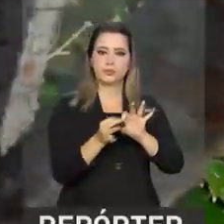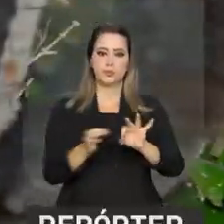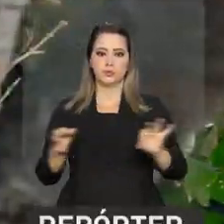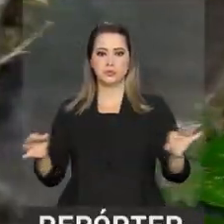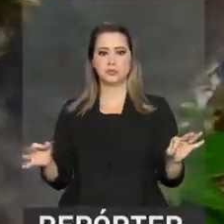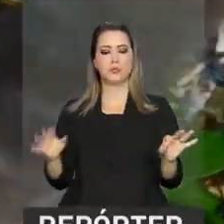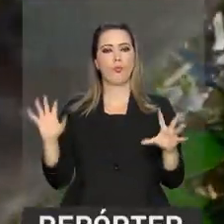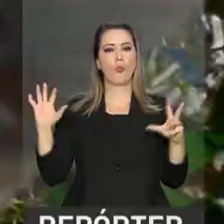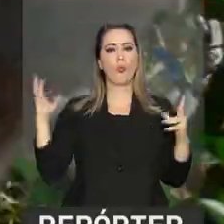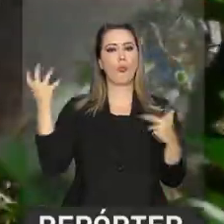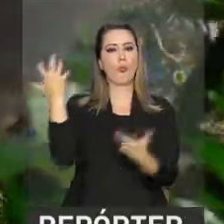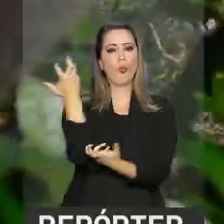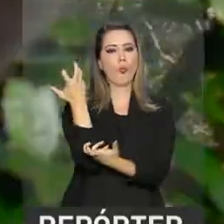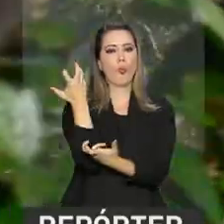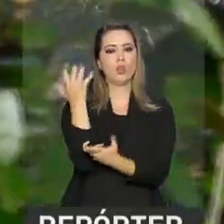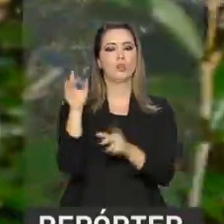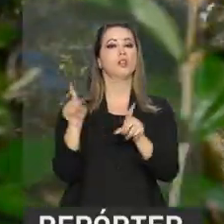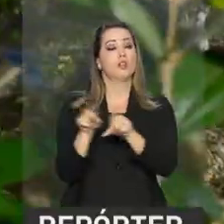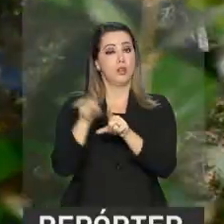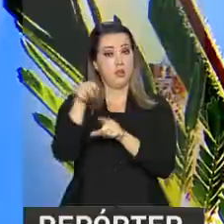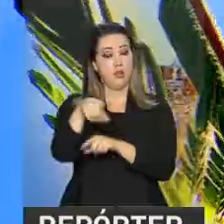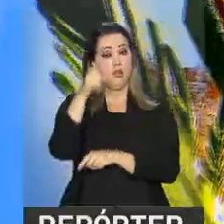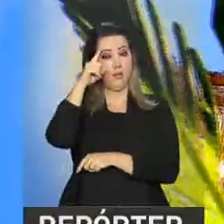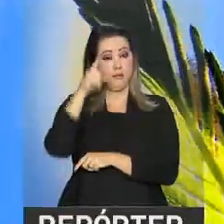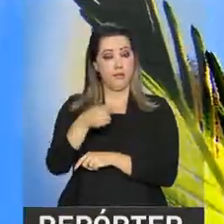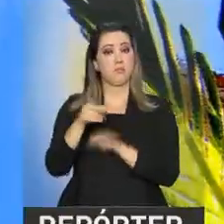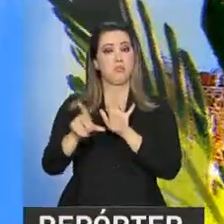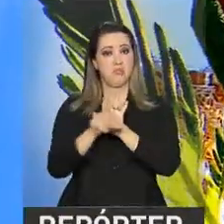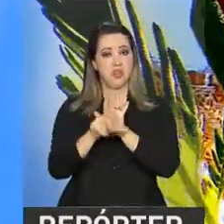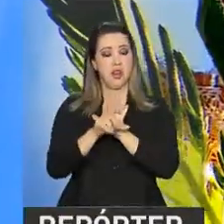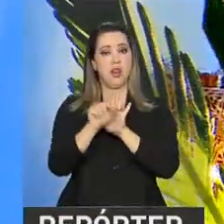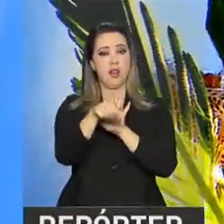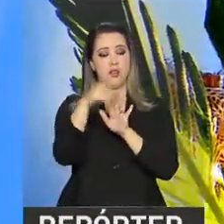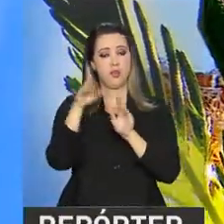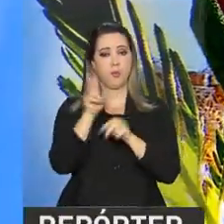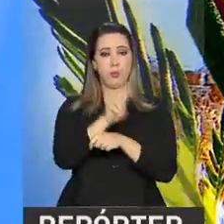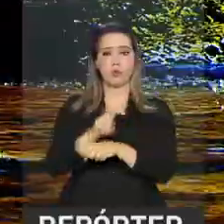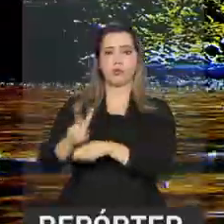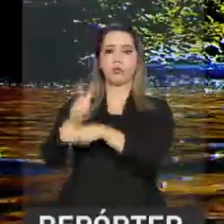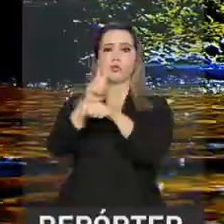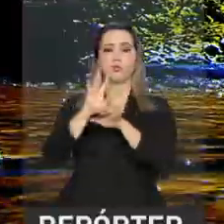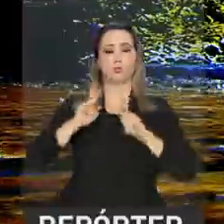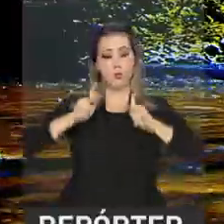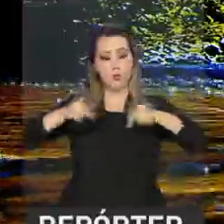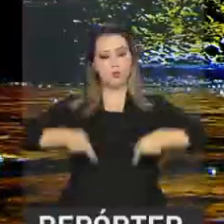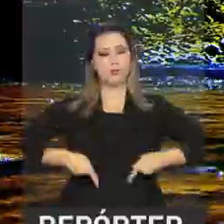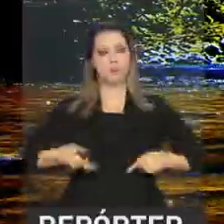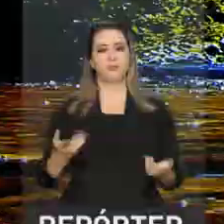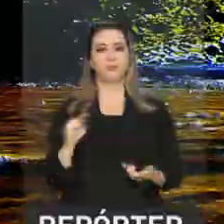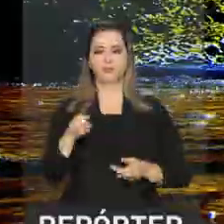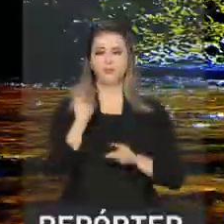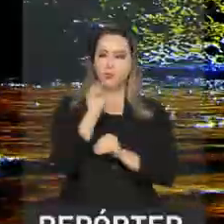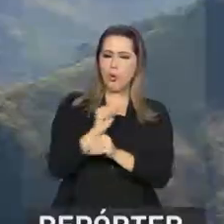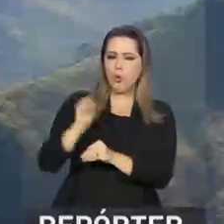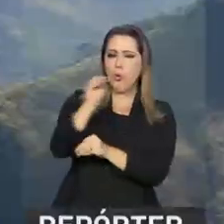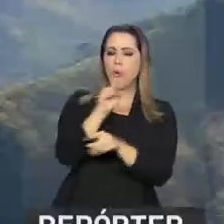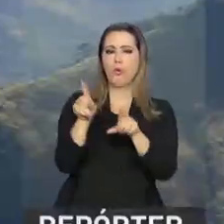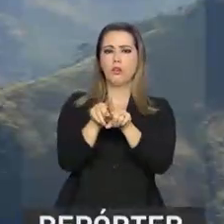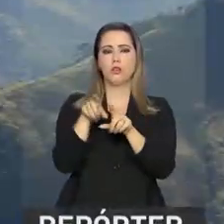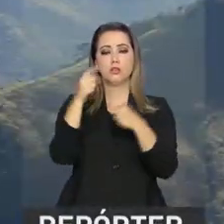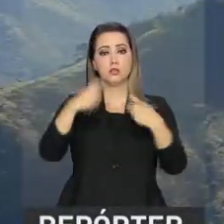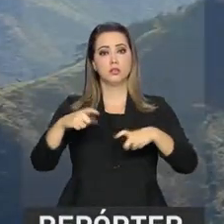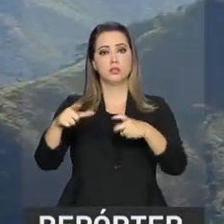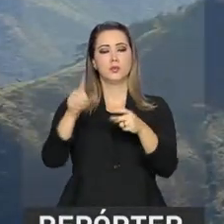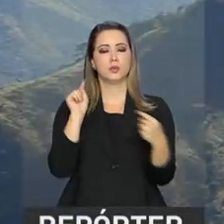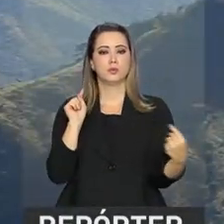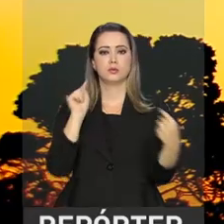parque foi declarado Patrimônio Natural da Humanidade pela Unesco em 2001. Além da conservação, o parque tem